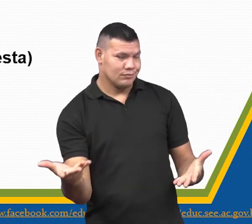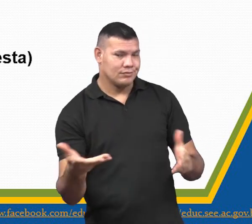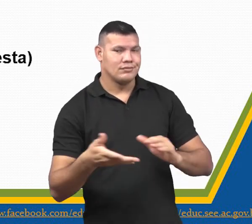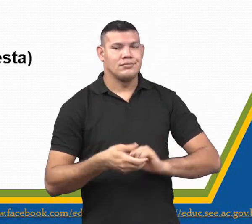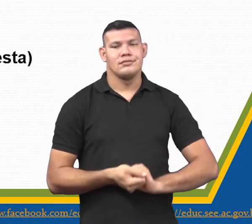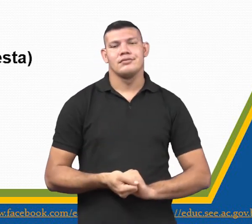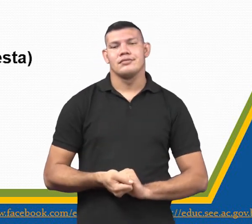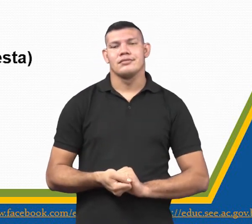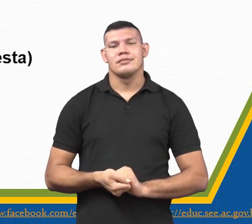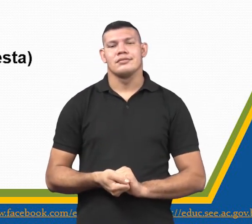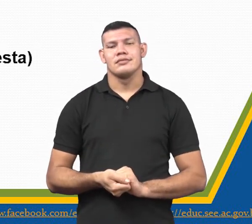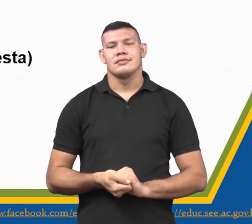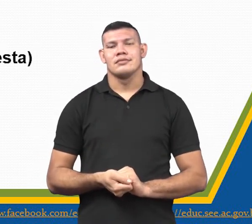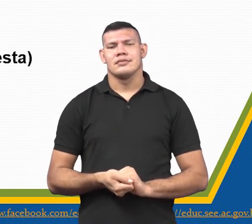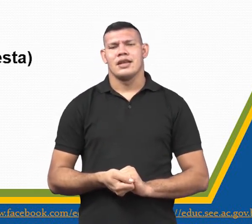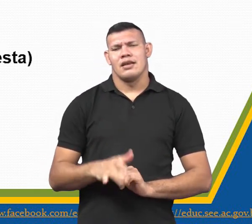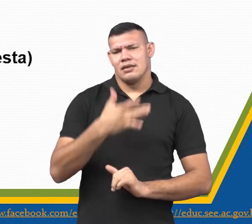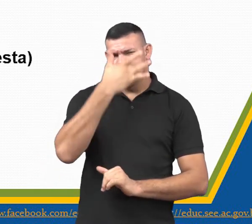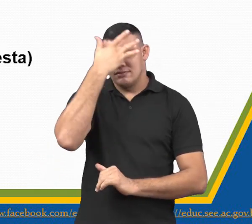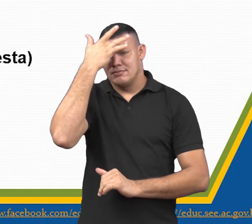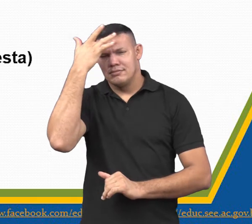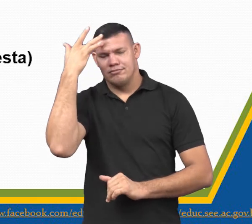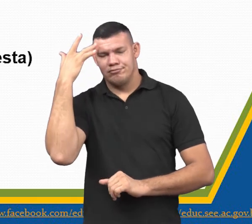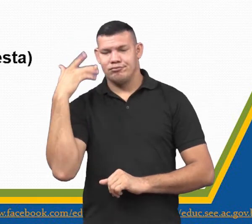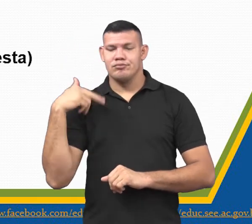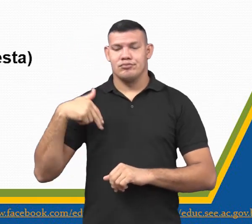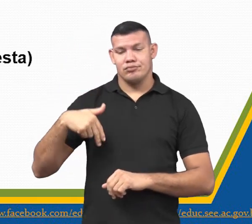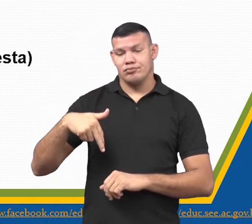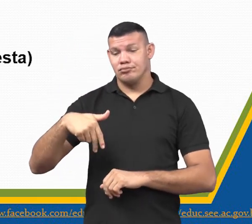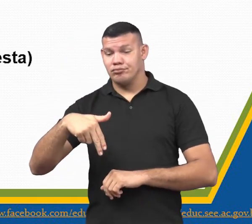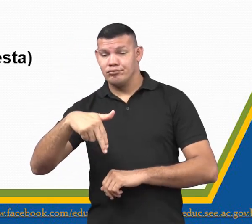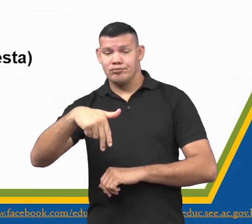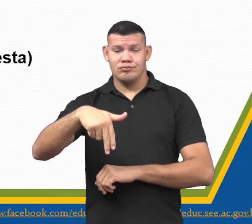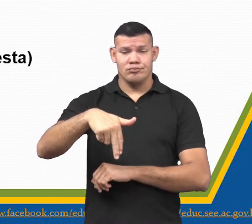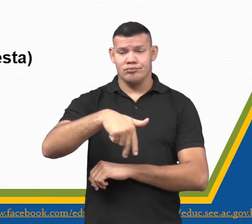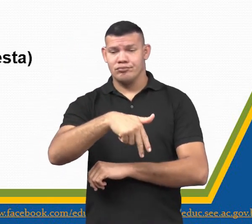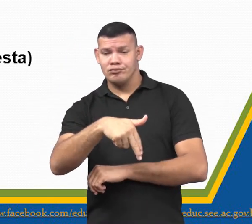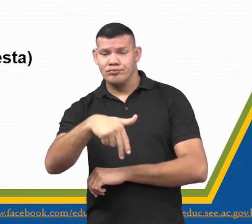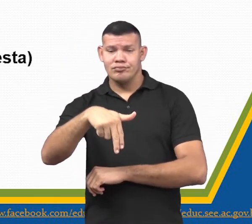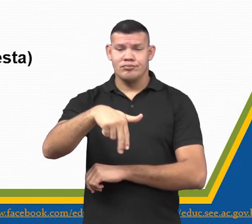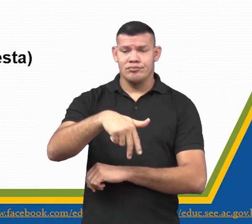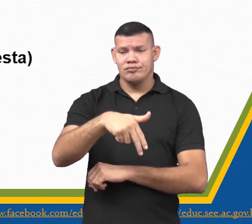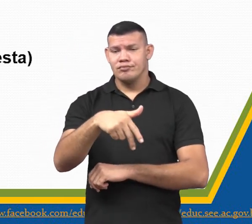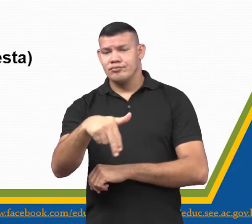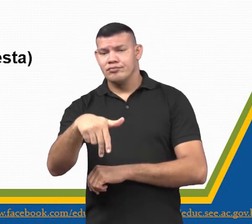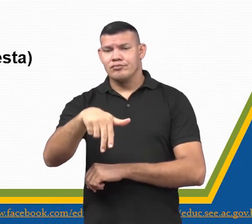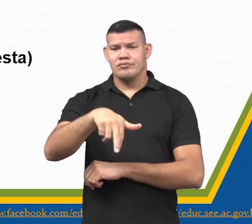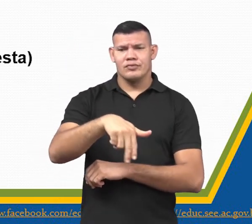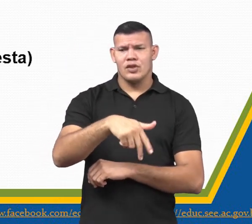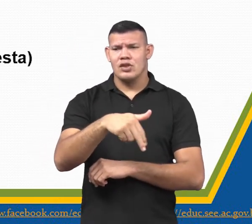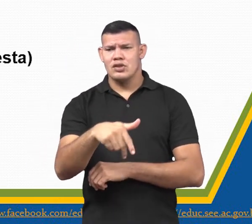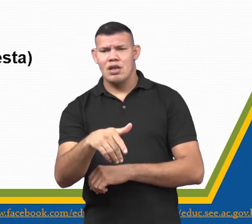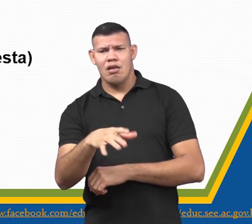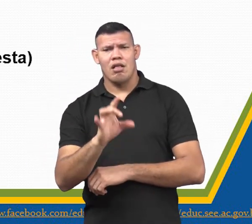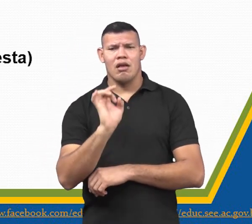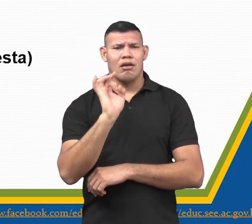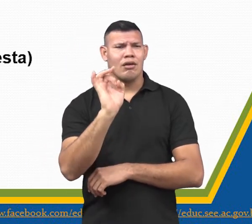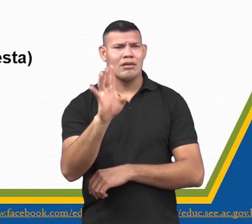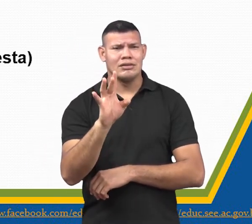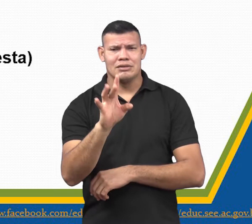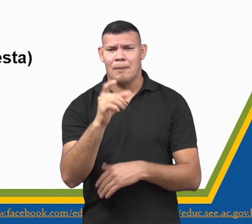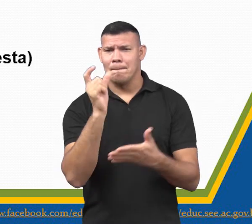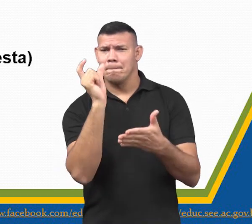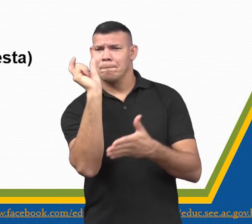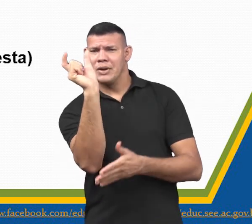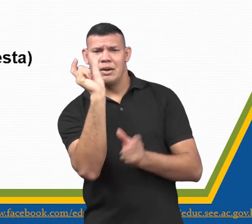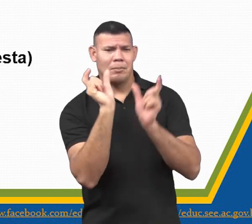né? Para os cidadãos ao andar pela rua. Só que o que aconteceu? Algumas palavras elas se perderam no caminho. E você